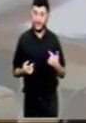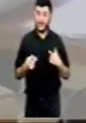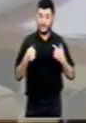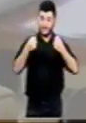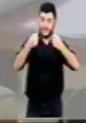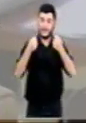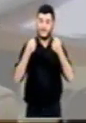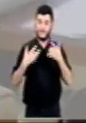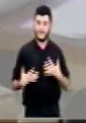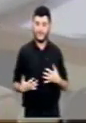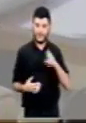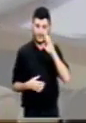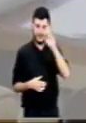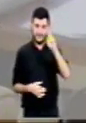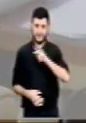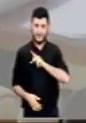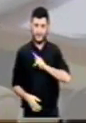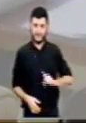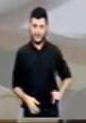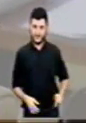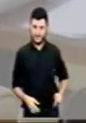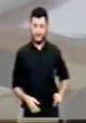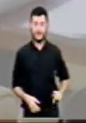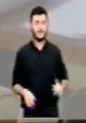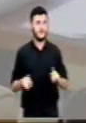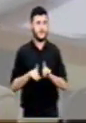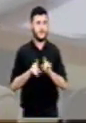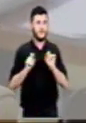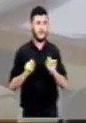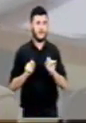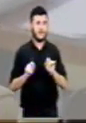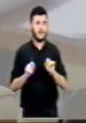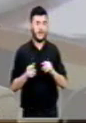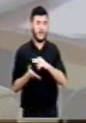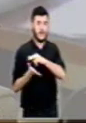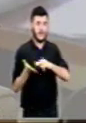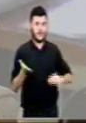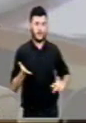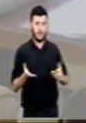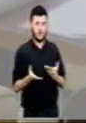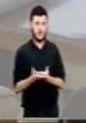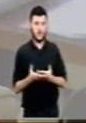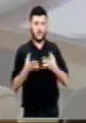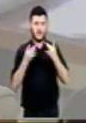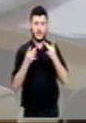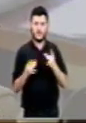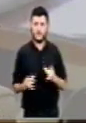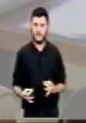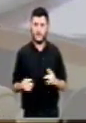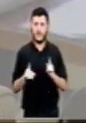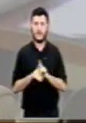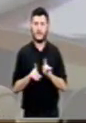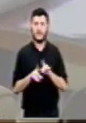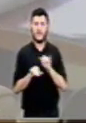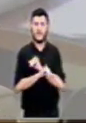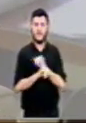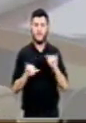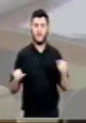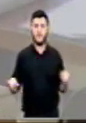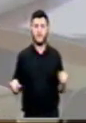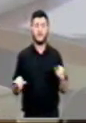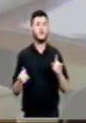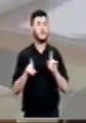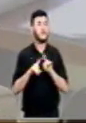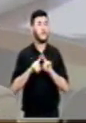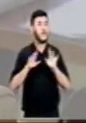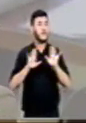senhor presidente, e se depreende da leitura dos atos das informações colhidas, não há notícia de